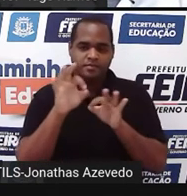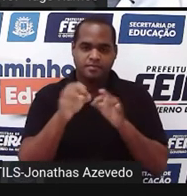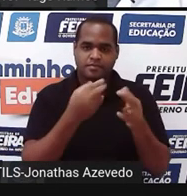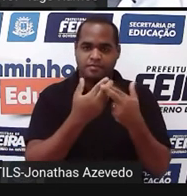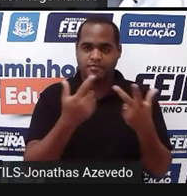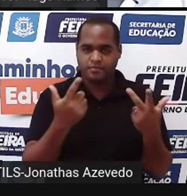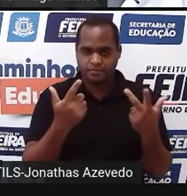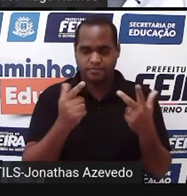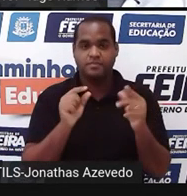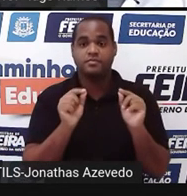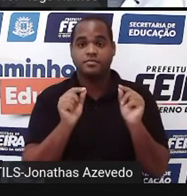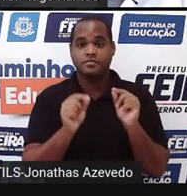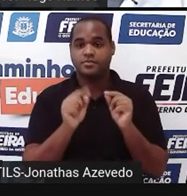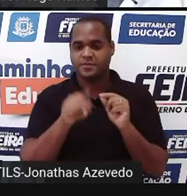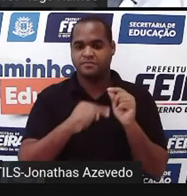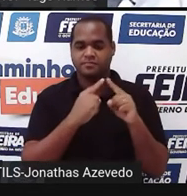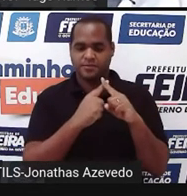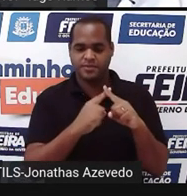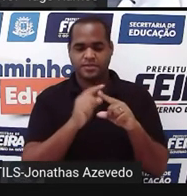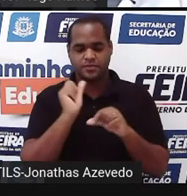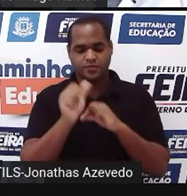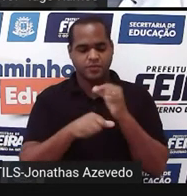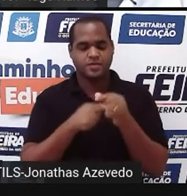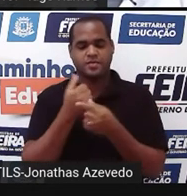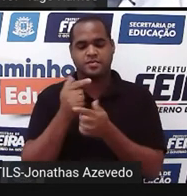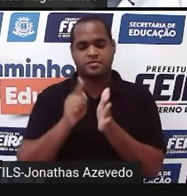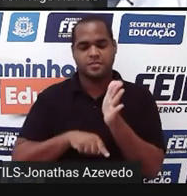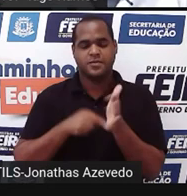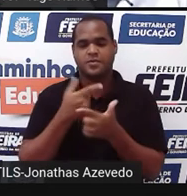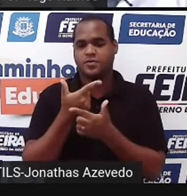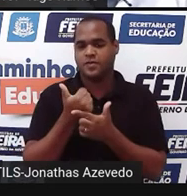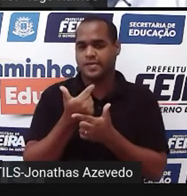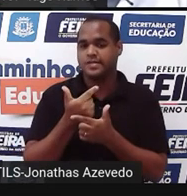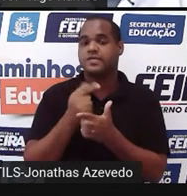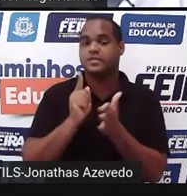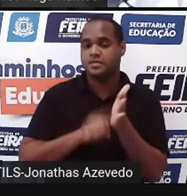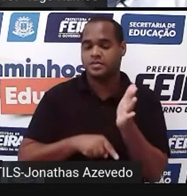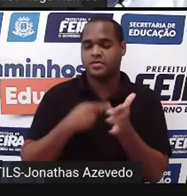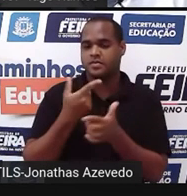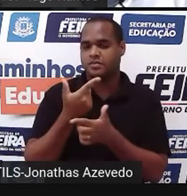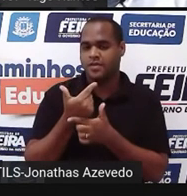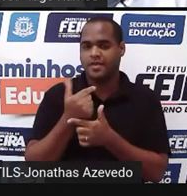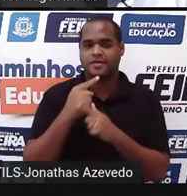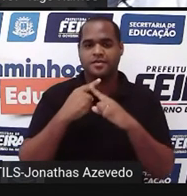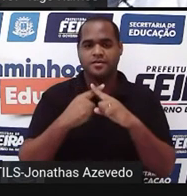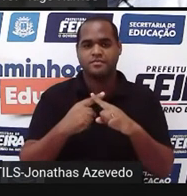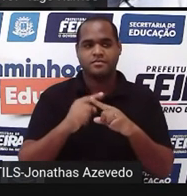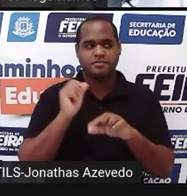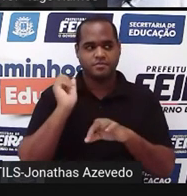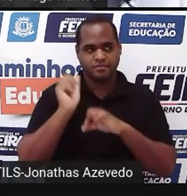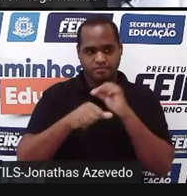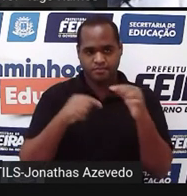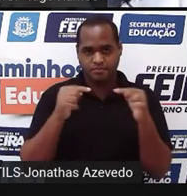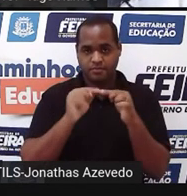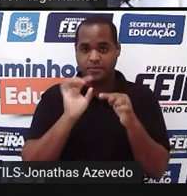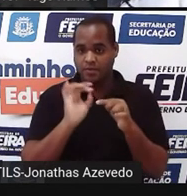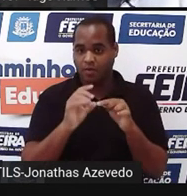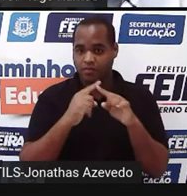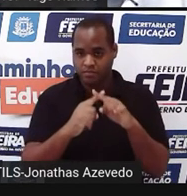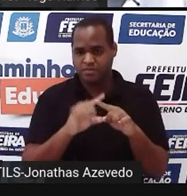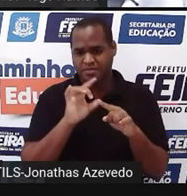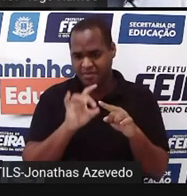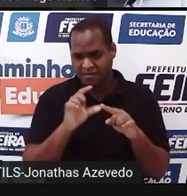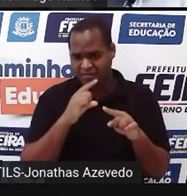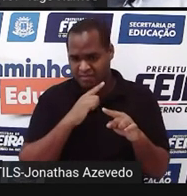na outra equação tão X por - 12 - 12 x amor só que não é só o x que eu